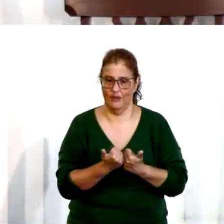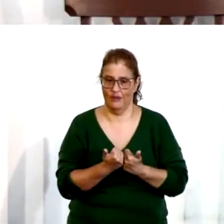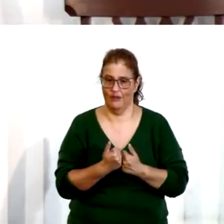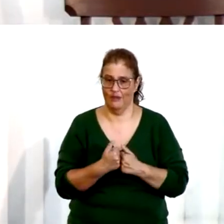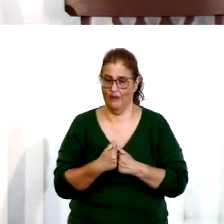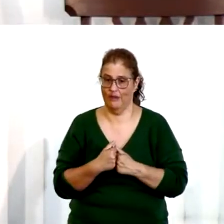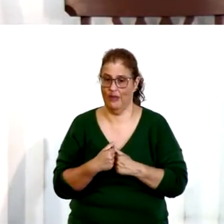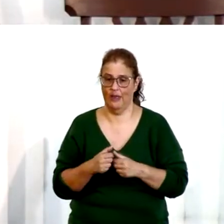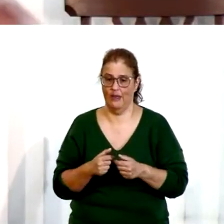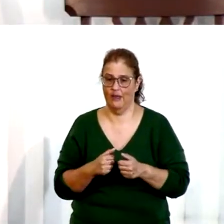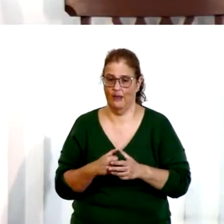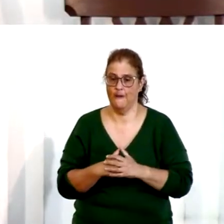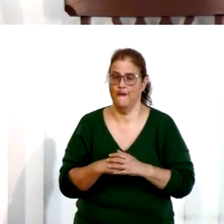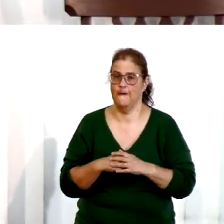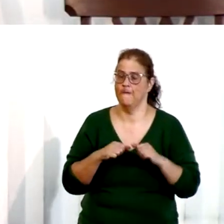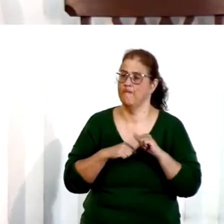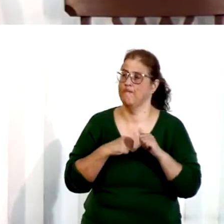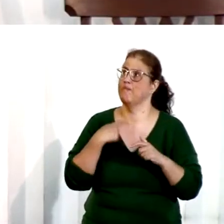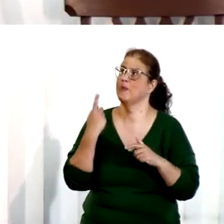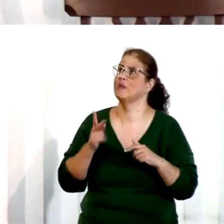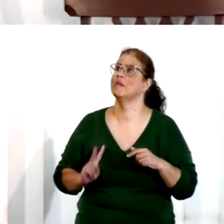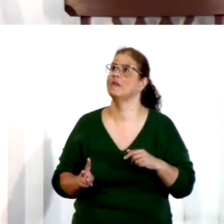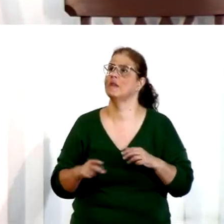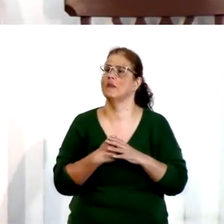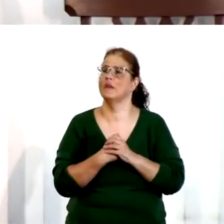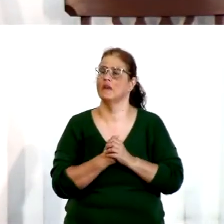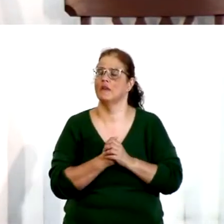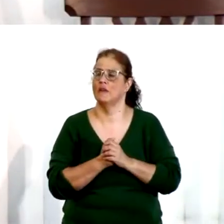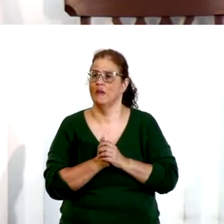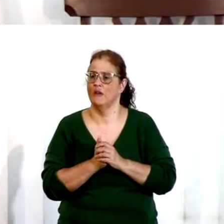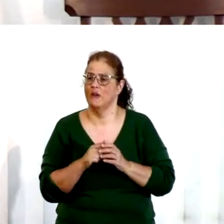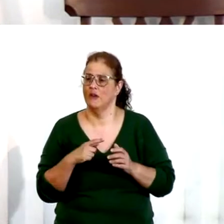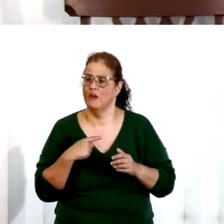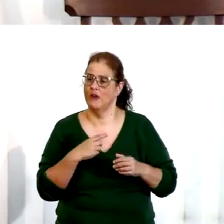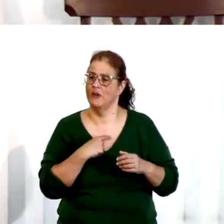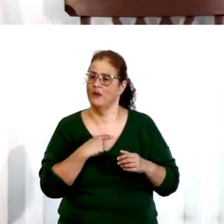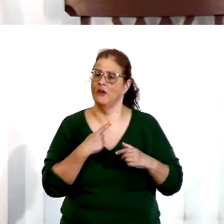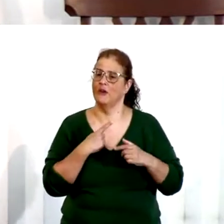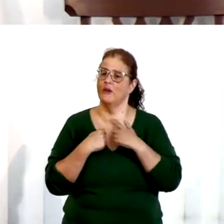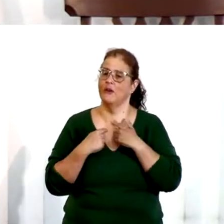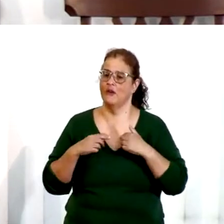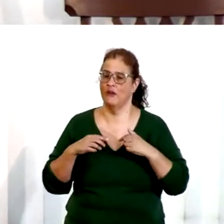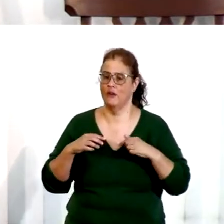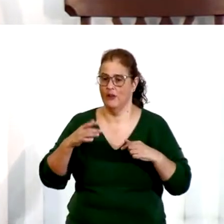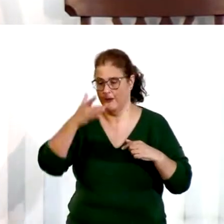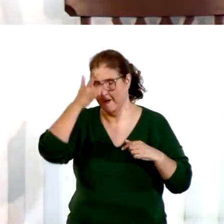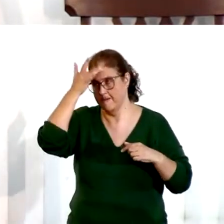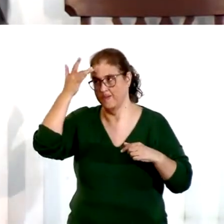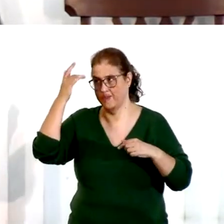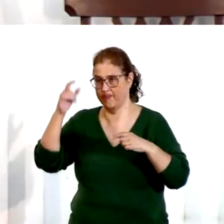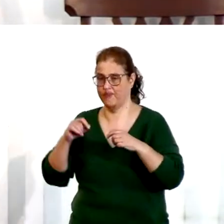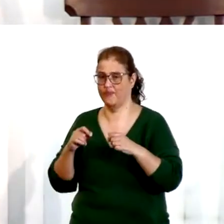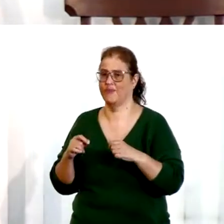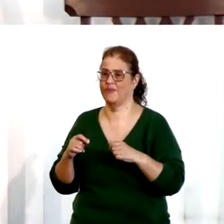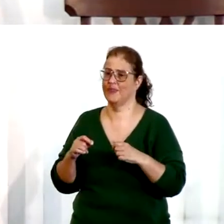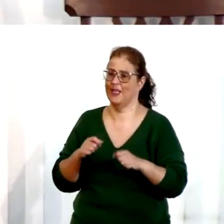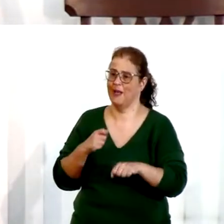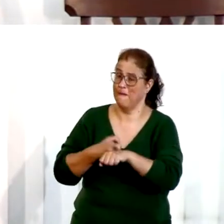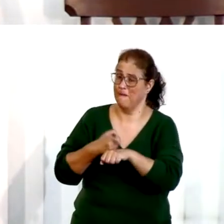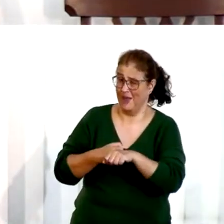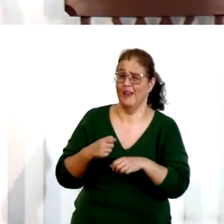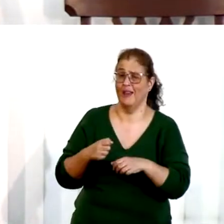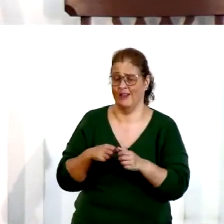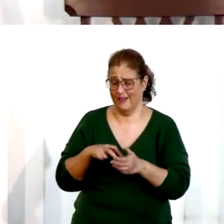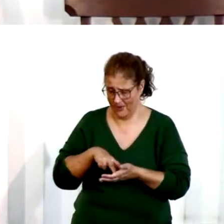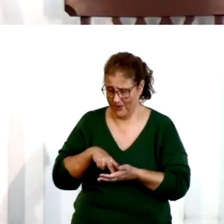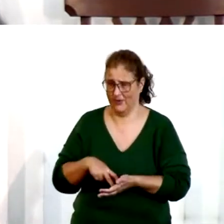nossas vidas, nós continuaremos assim. Por quê? Por conta da pedra angular, a pedra que sustenta essa